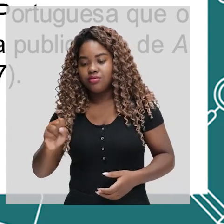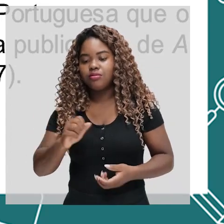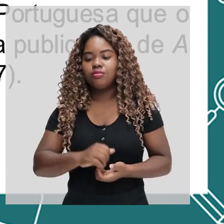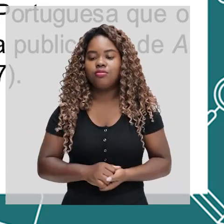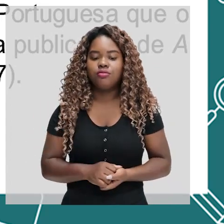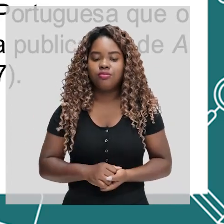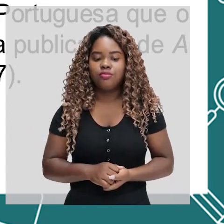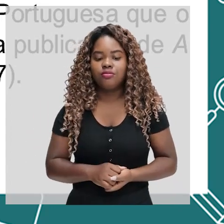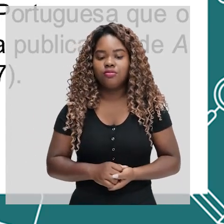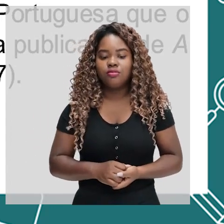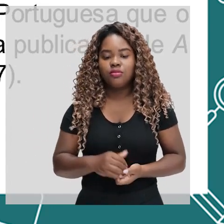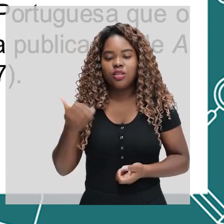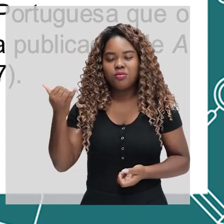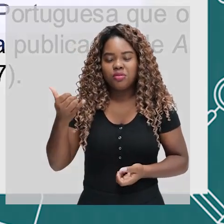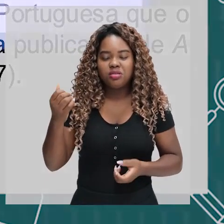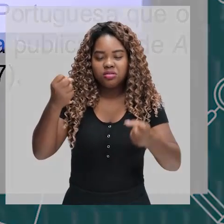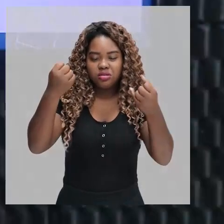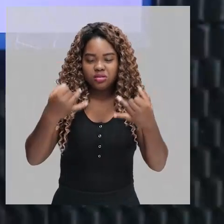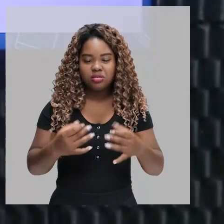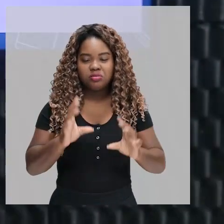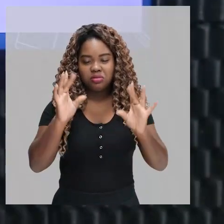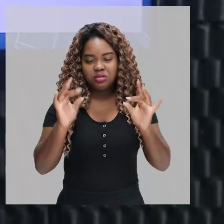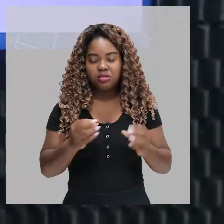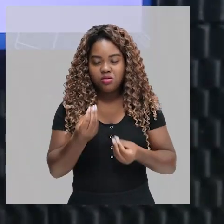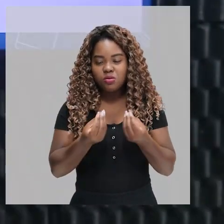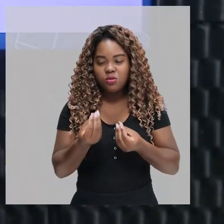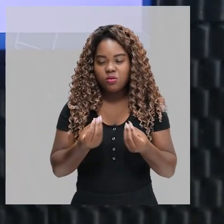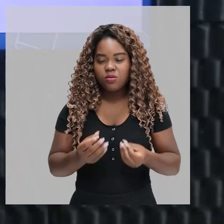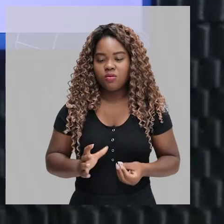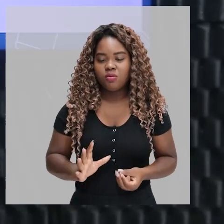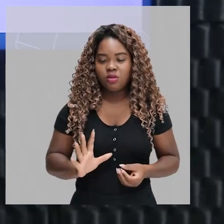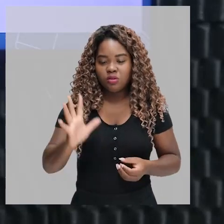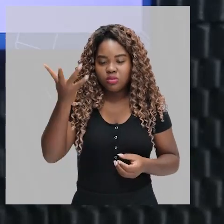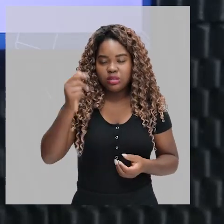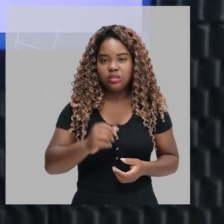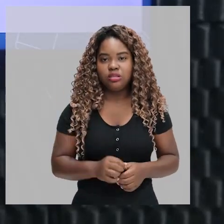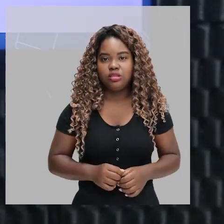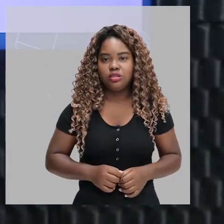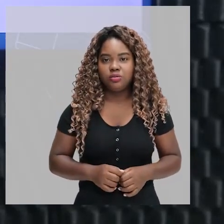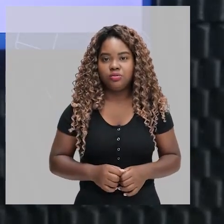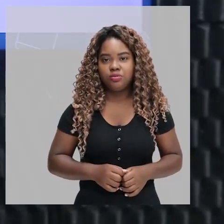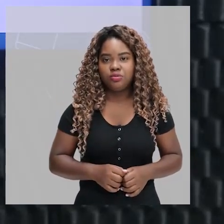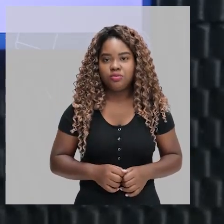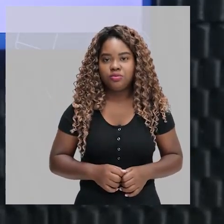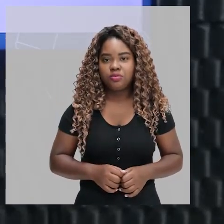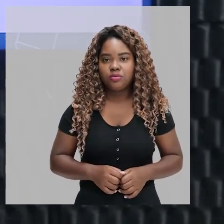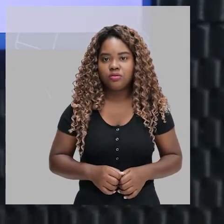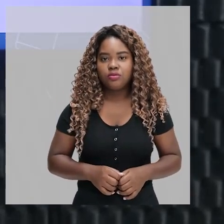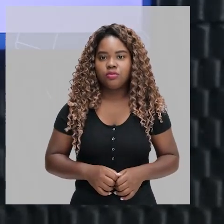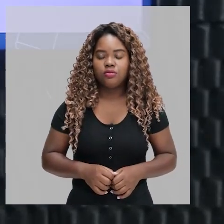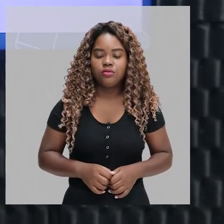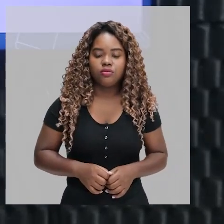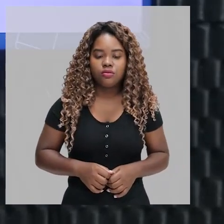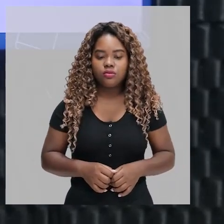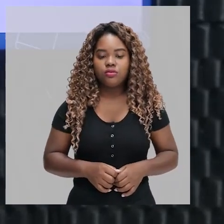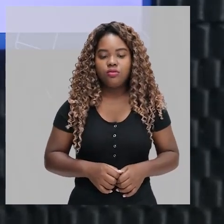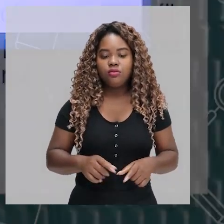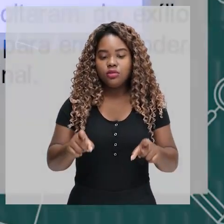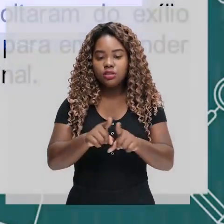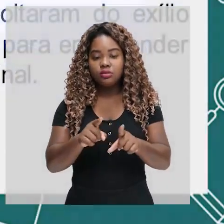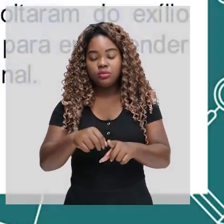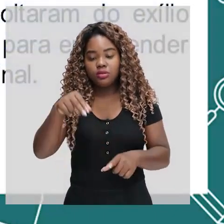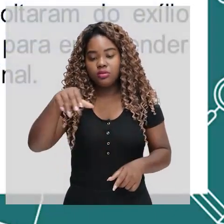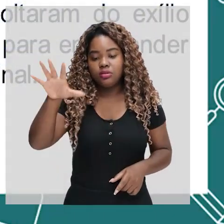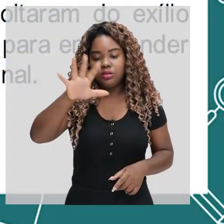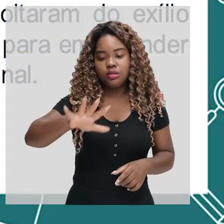época uma narrativa que conta como um fato heróico as descobertas de Portugal além do